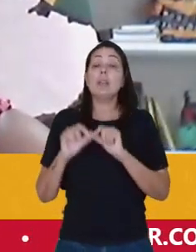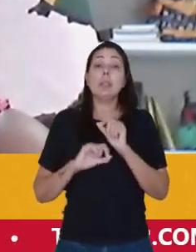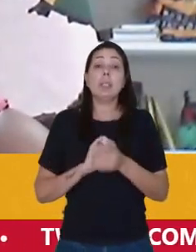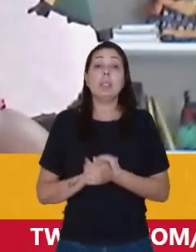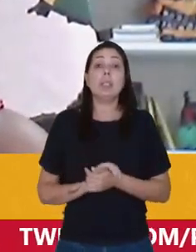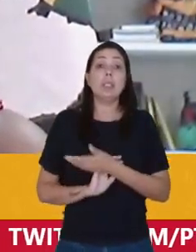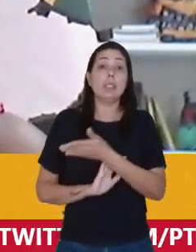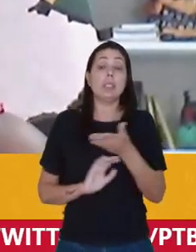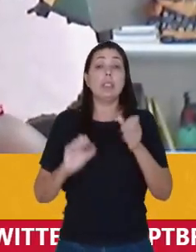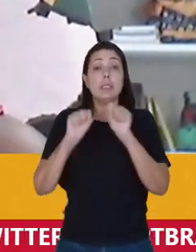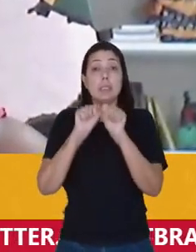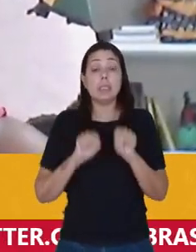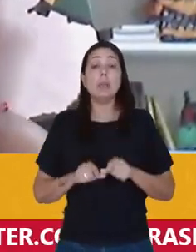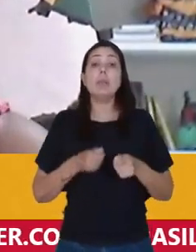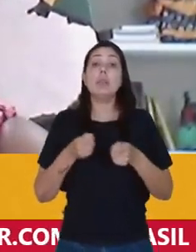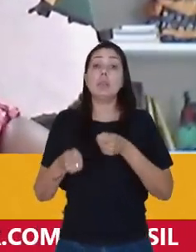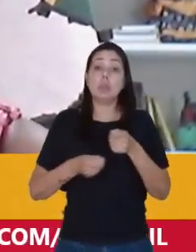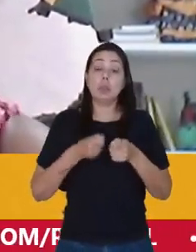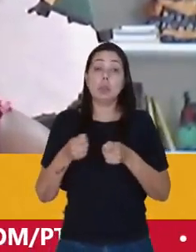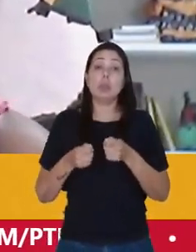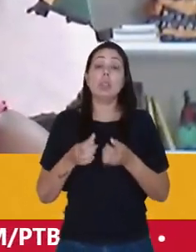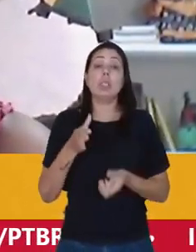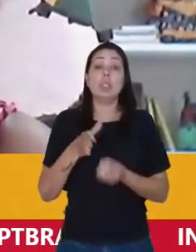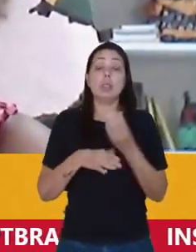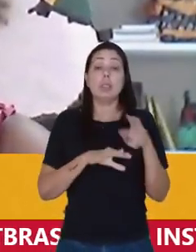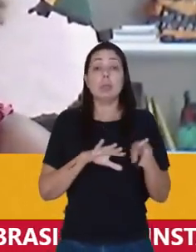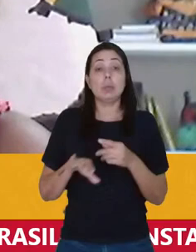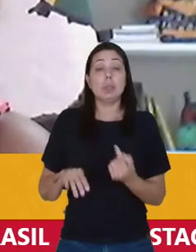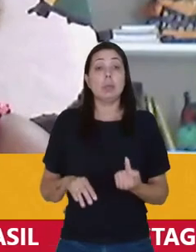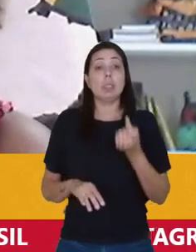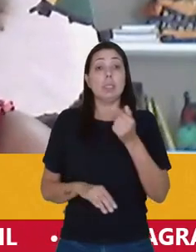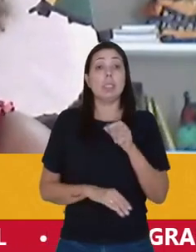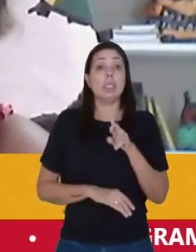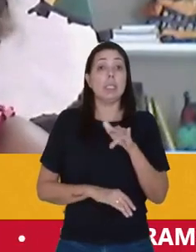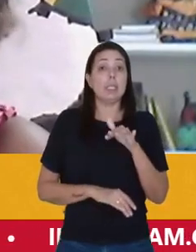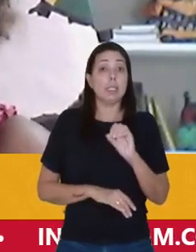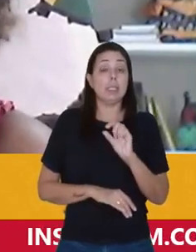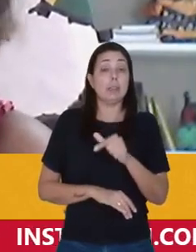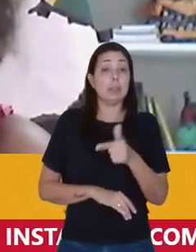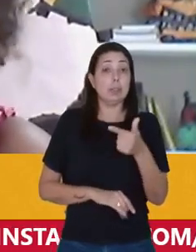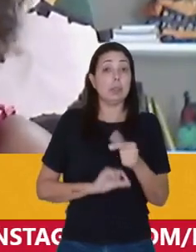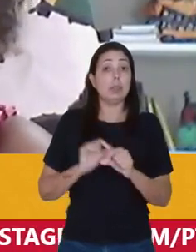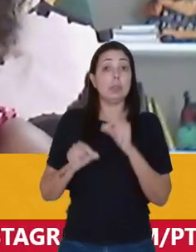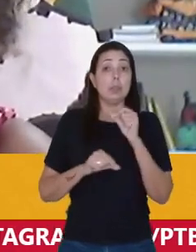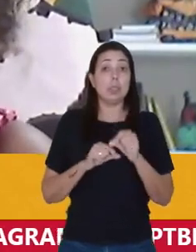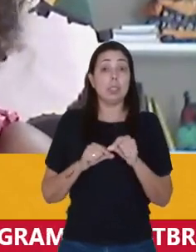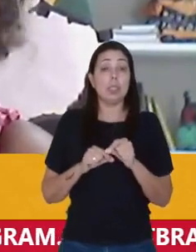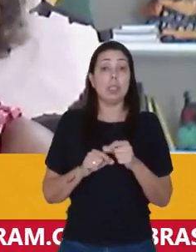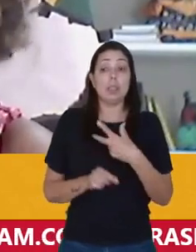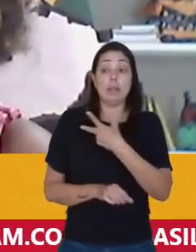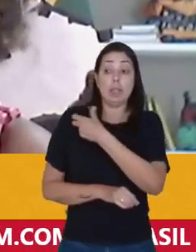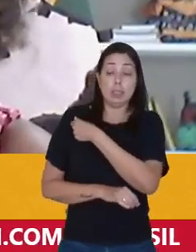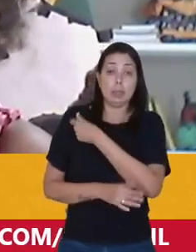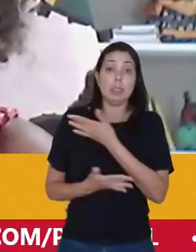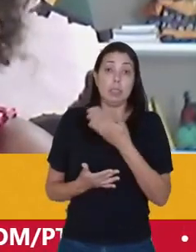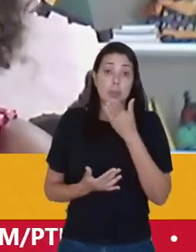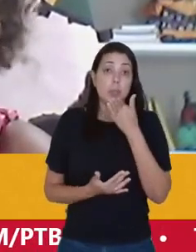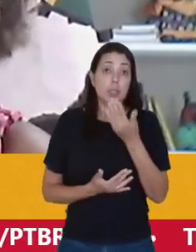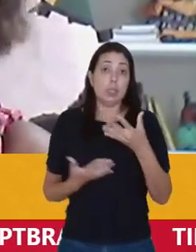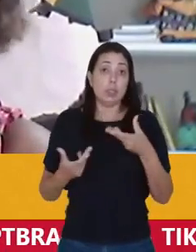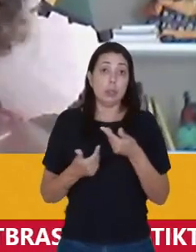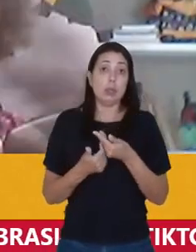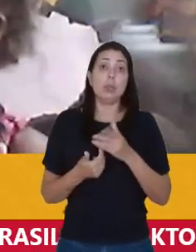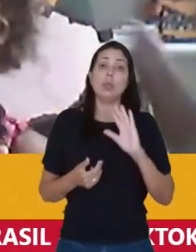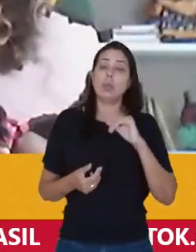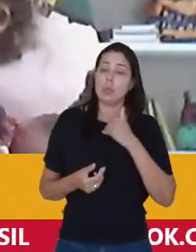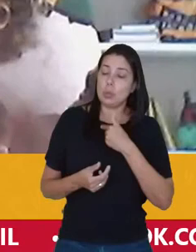do sistema de monitoramento, nós lançamos semana passada, Renato, a segunda edição do vacinômetro. Eu pediria que todos